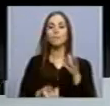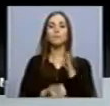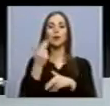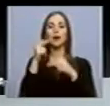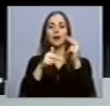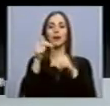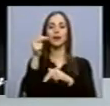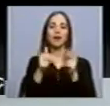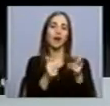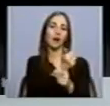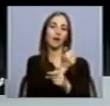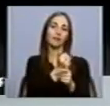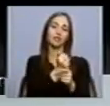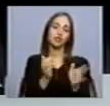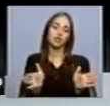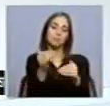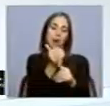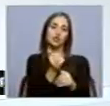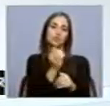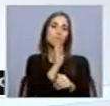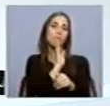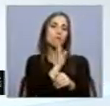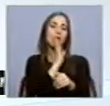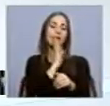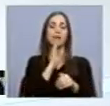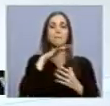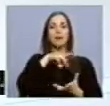de habitats em Marte e na Lua. Obrigada, até ao próximo domingo. E nesta altura seguimos com